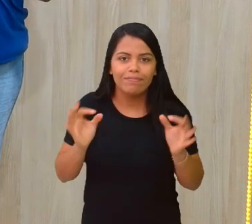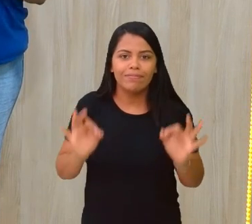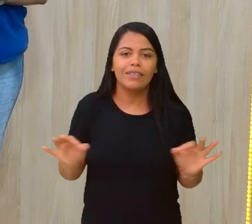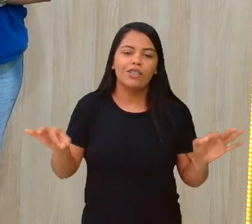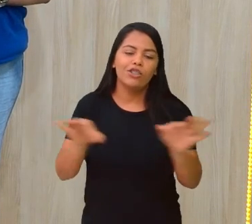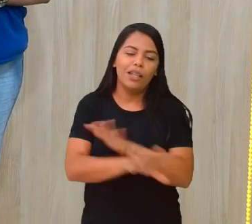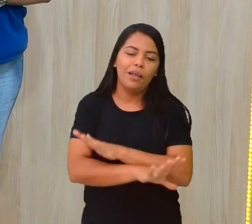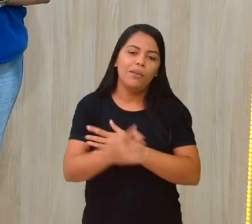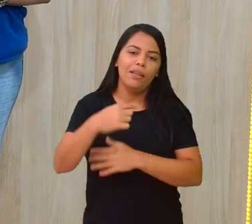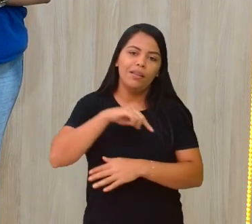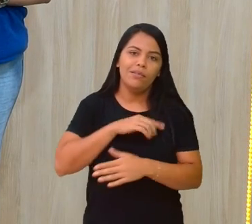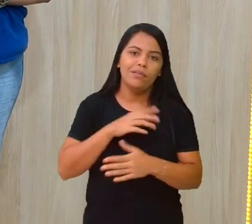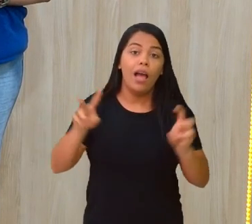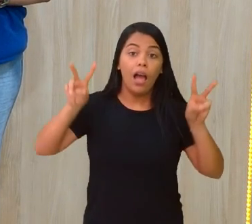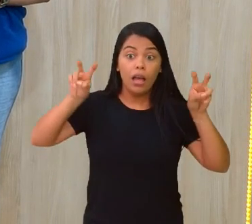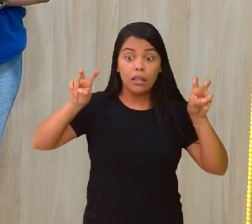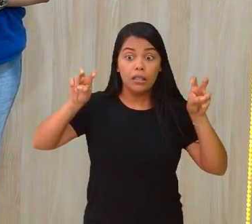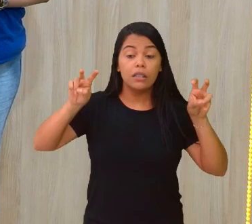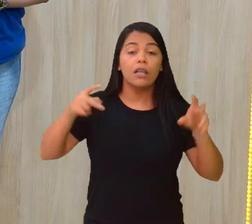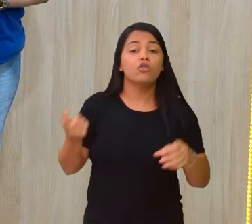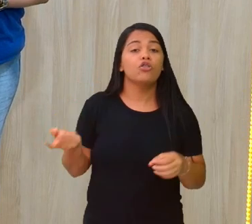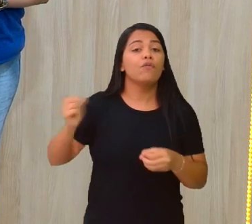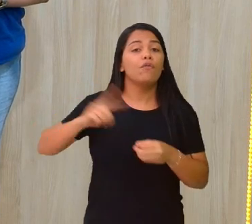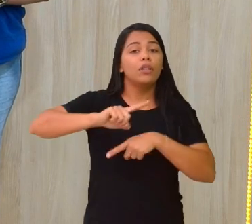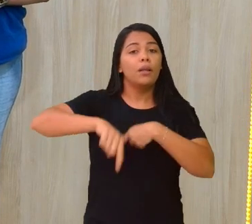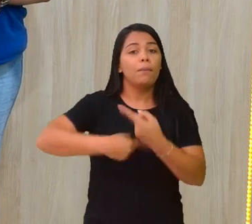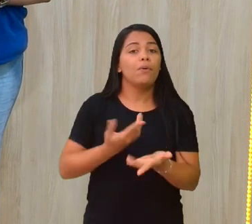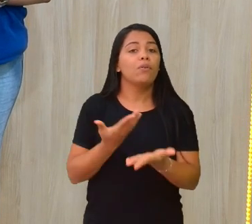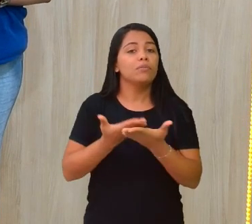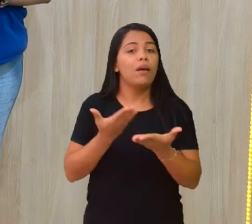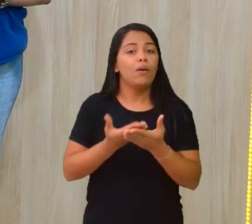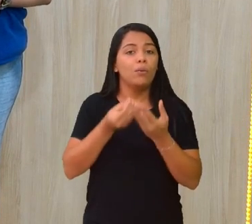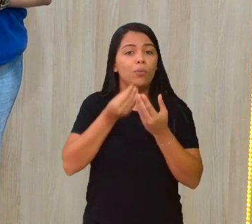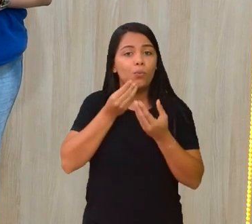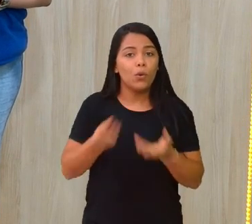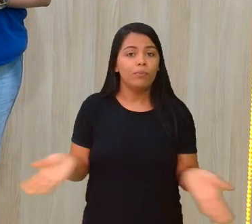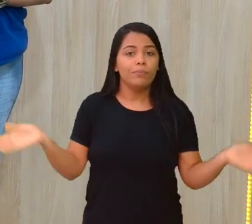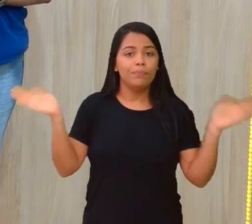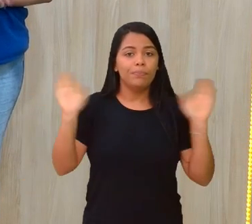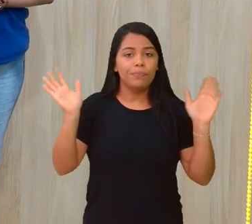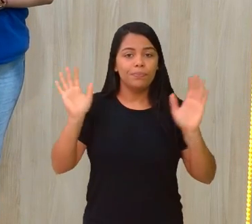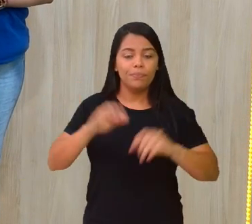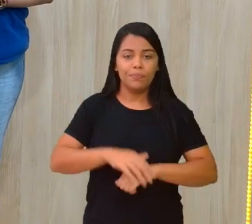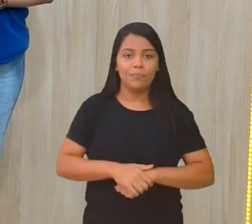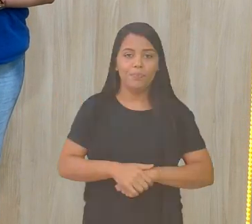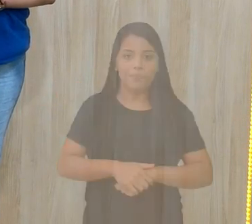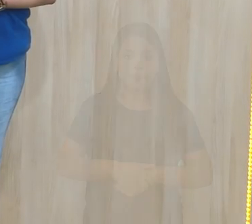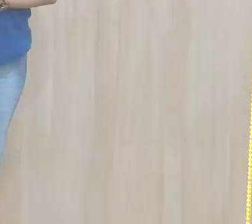encerramos hoje esse assunto, voltamos na próxima aula, tá bom? Beijo, até mais.